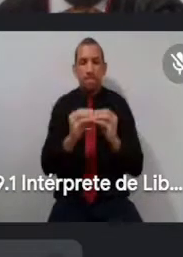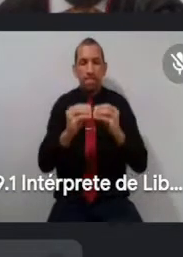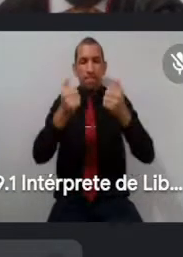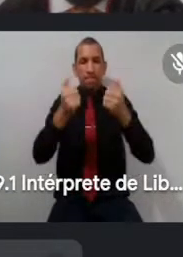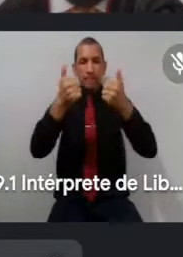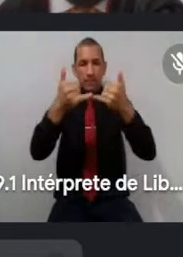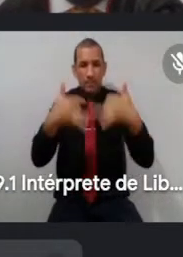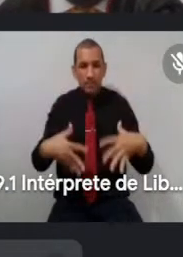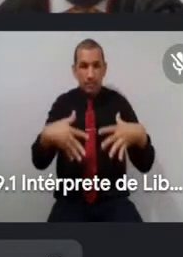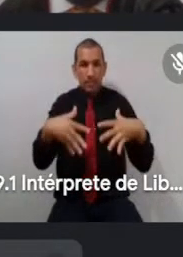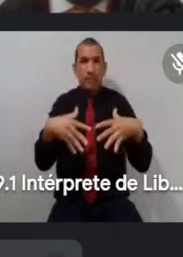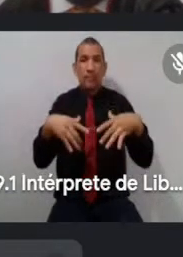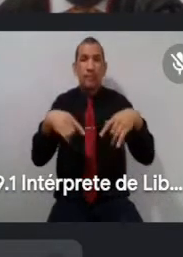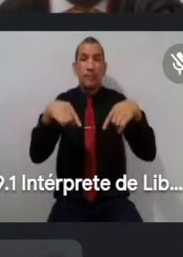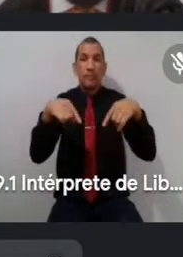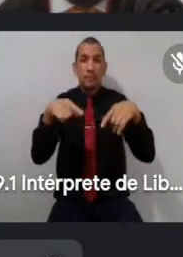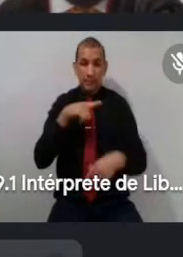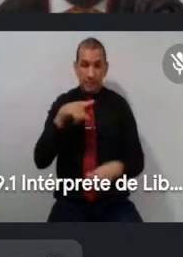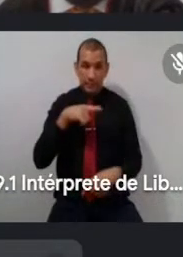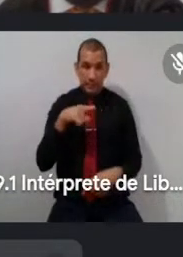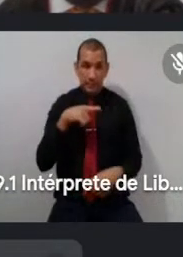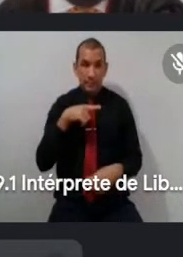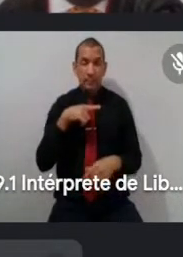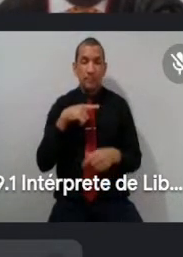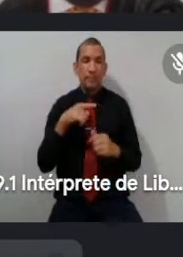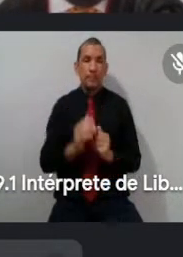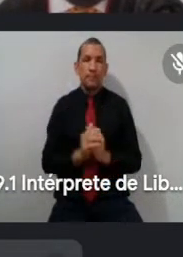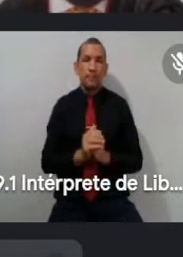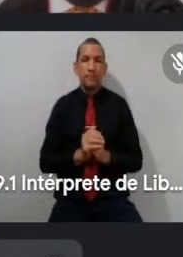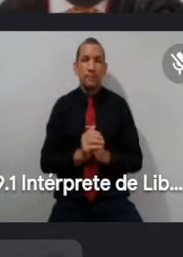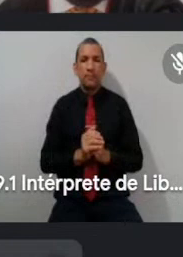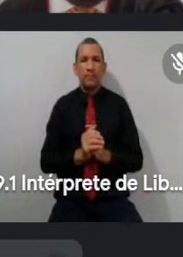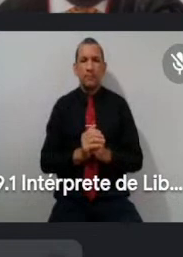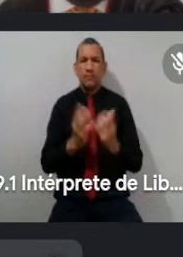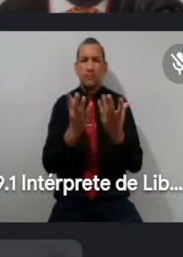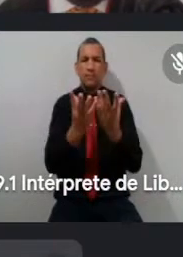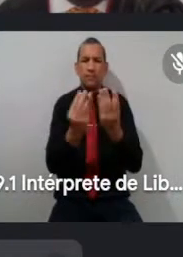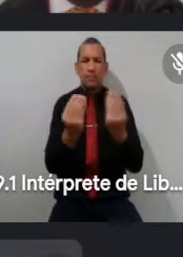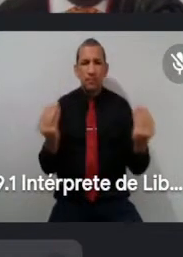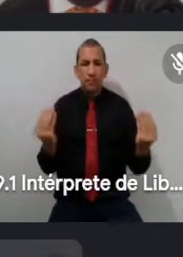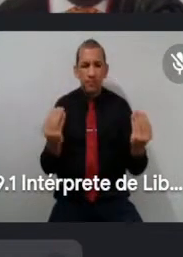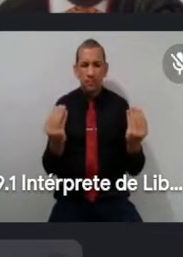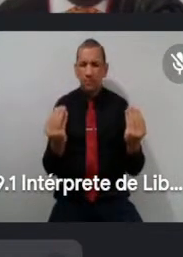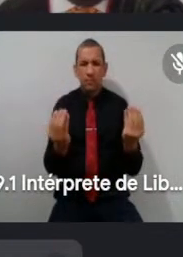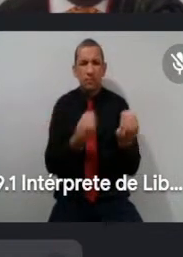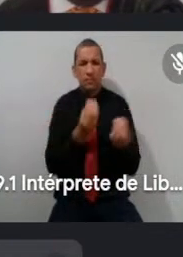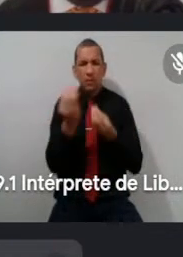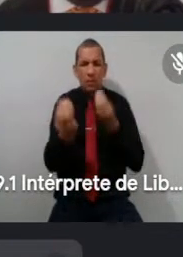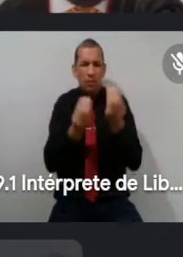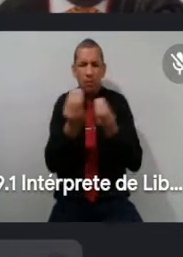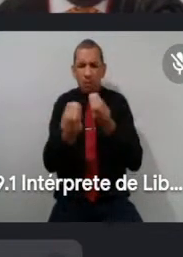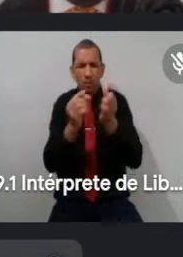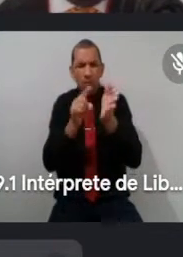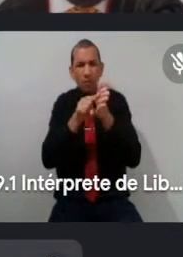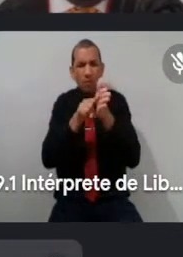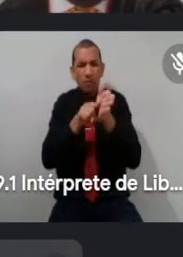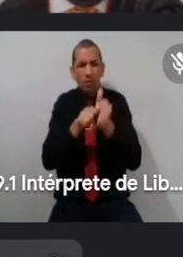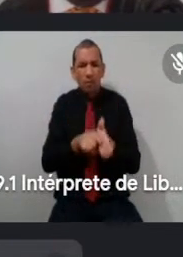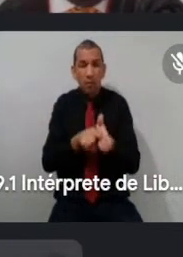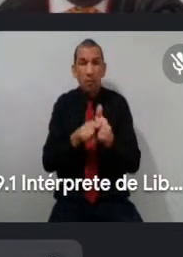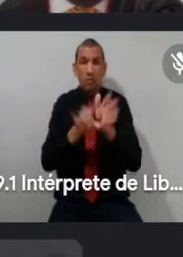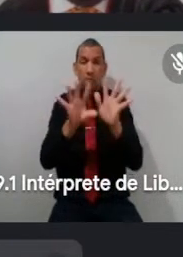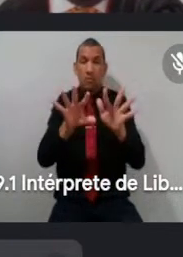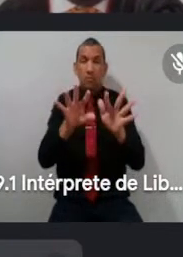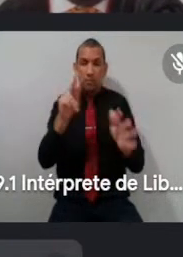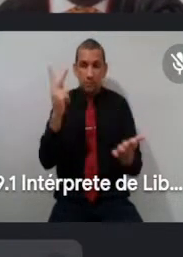que que o caso em si exige é de muito é de muito simplória aferição que